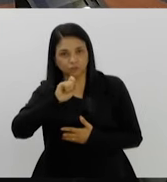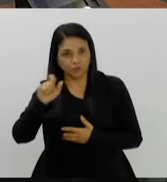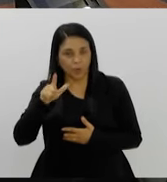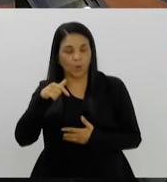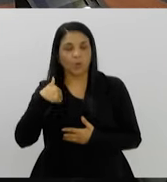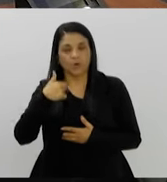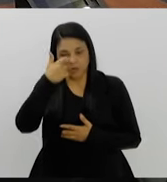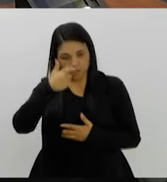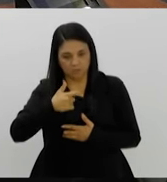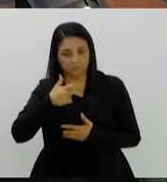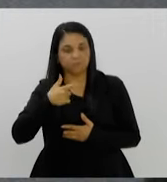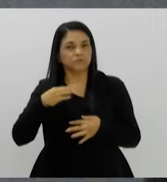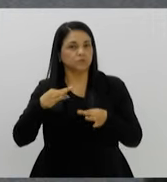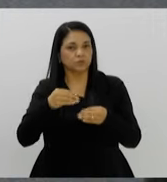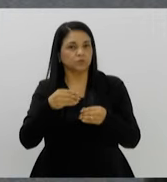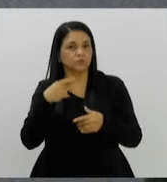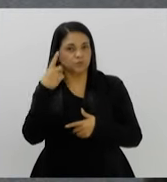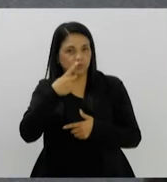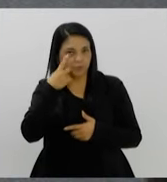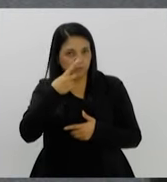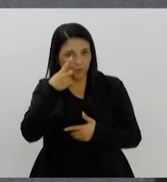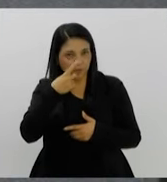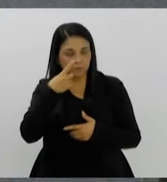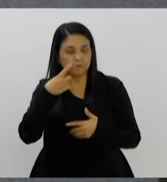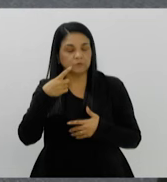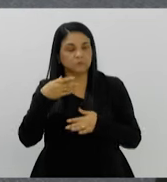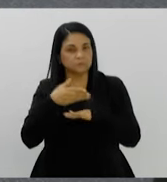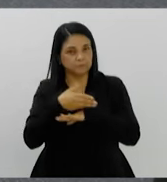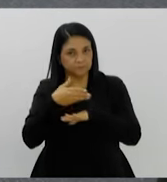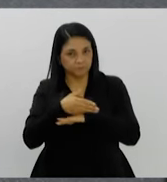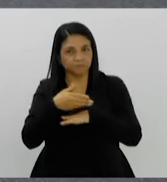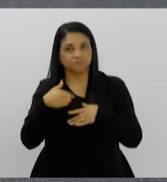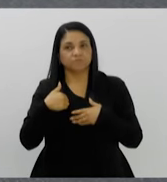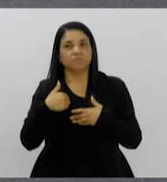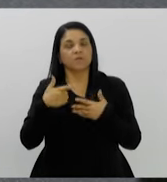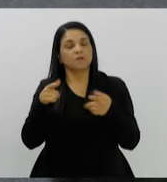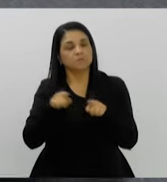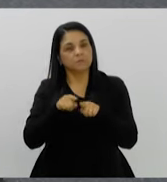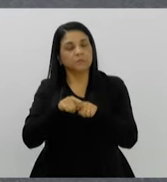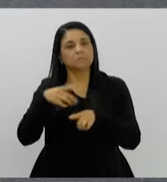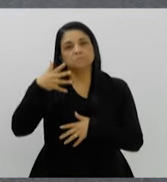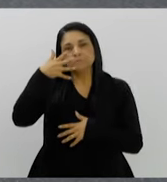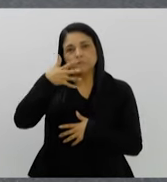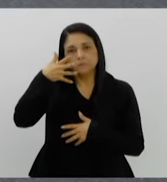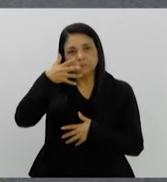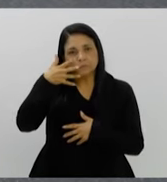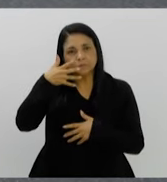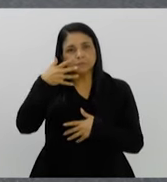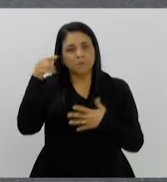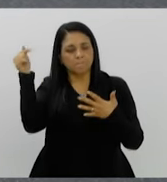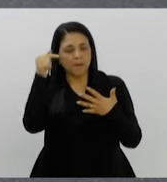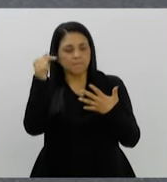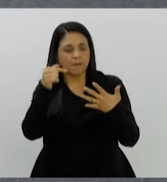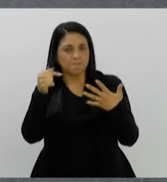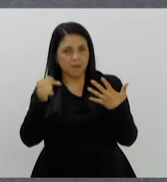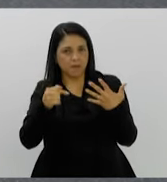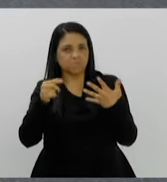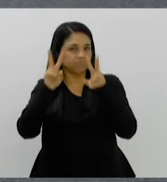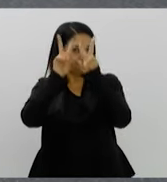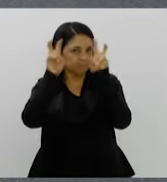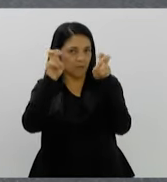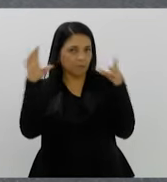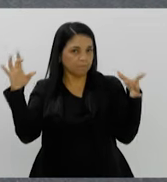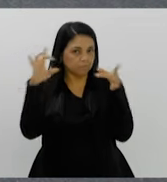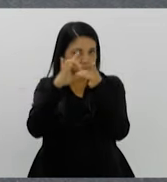plenário não posso deixar também de fazer as minhas considerações a respeito desse assunto